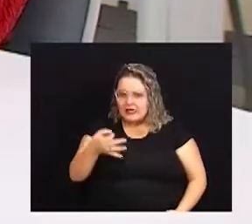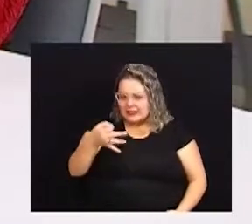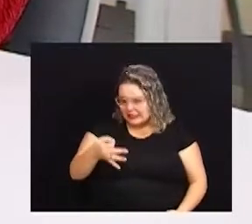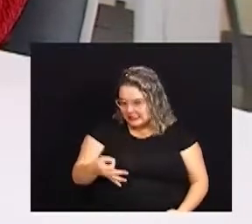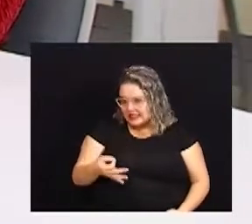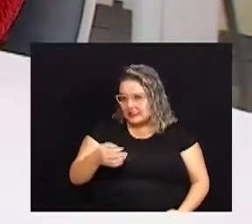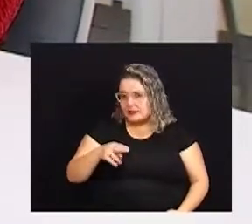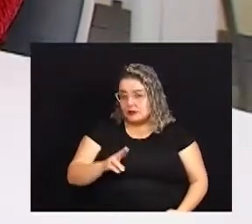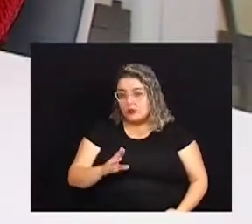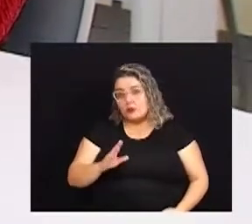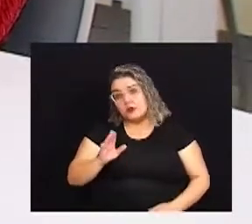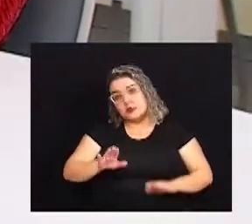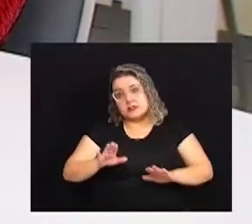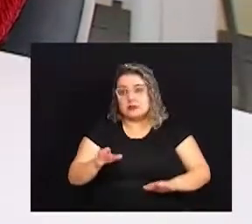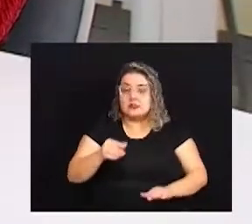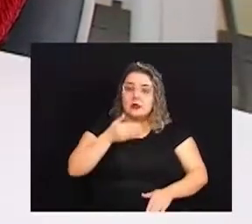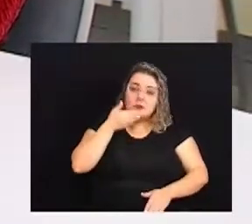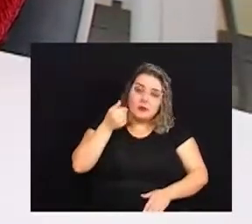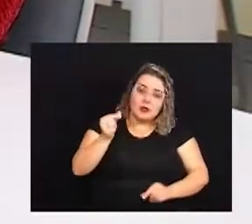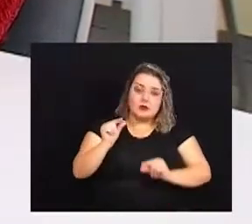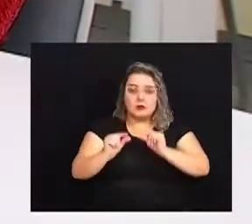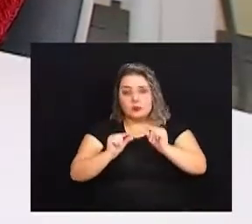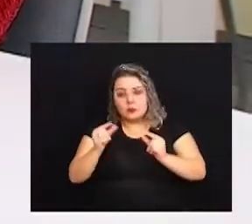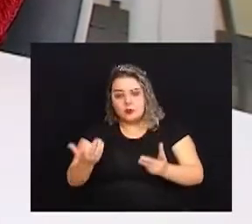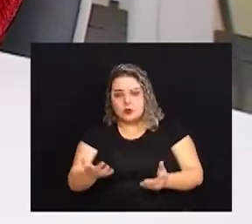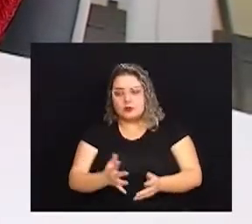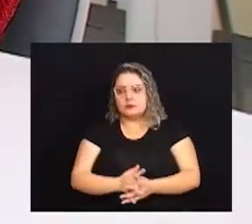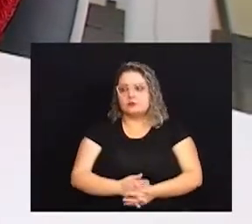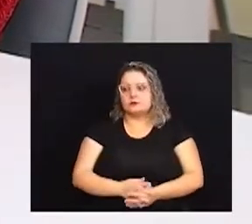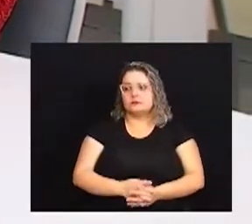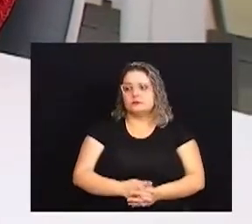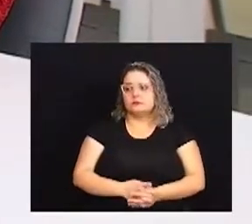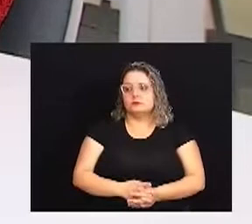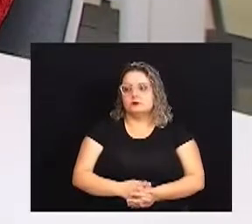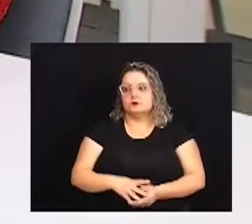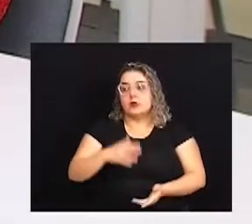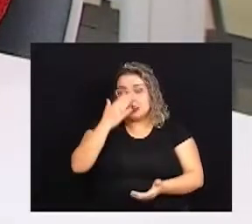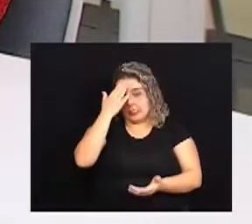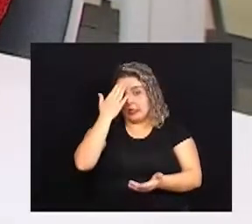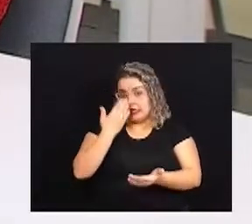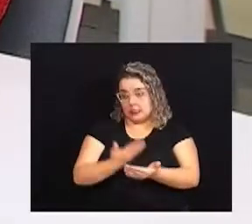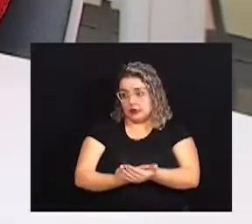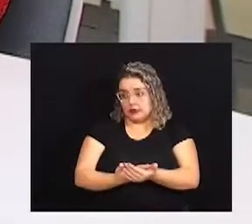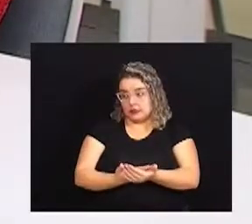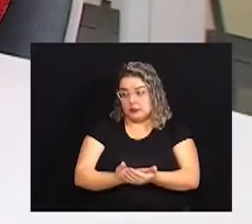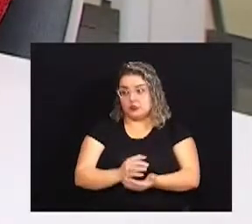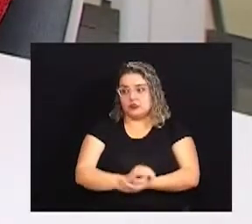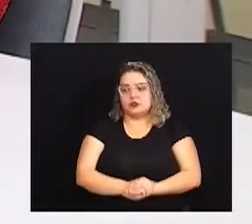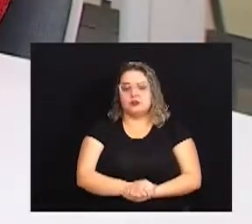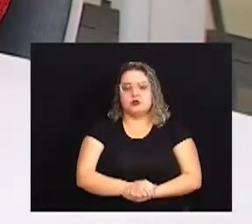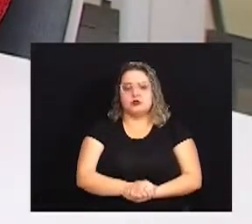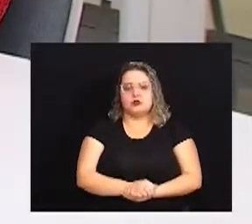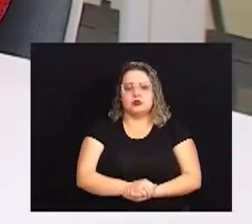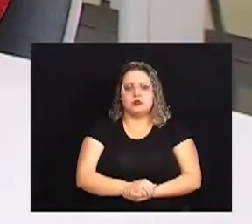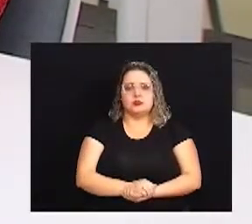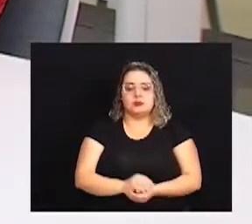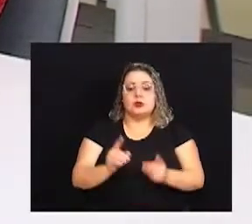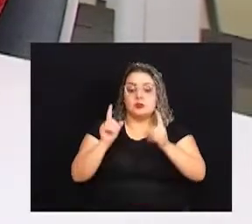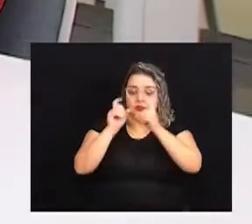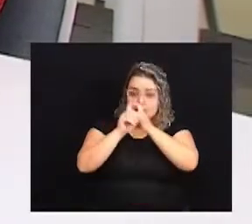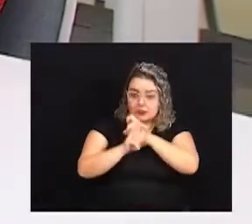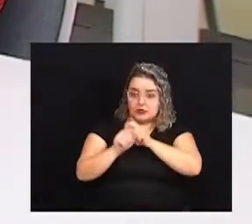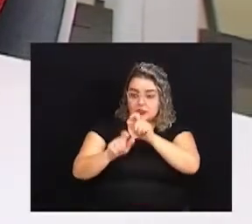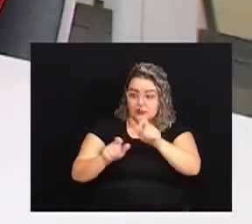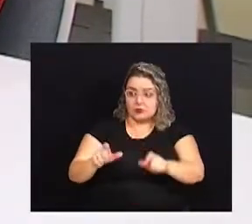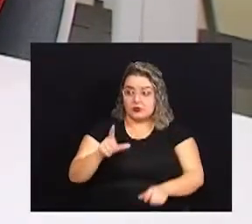você acha que o brasileiro, quem sabe, está melhorando agora nesse sentido? Acredito que o problema da dificuldade